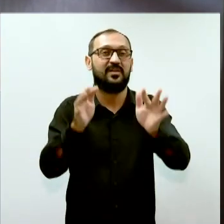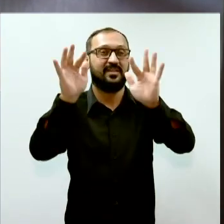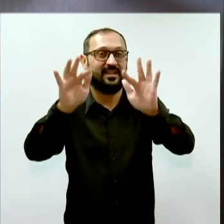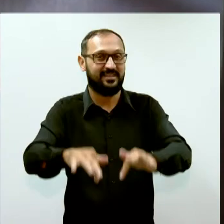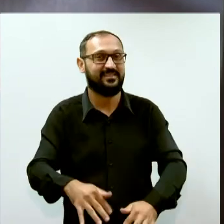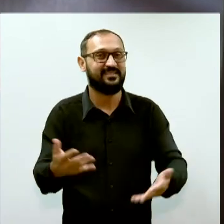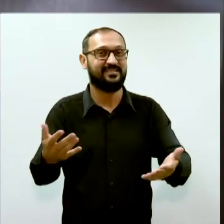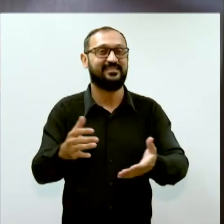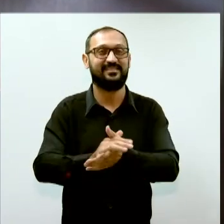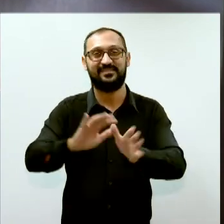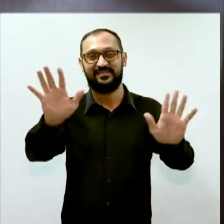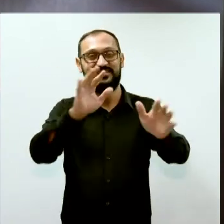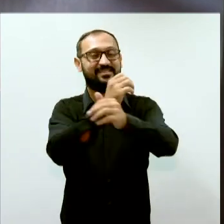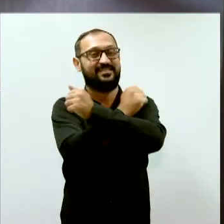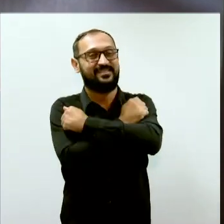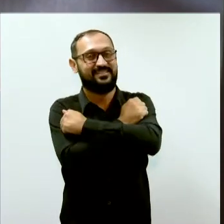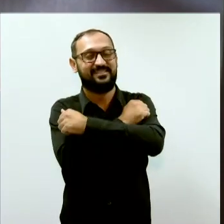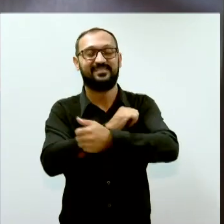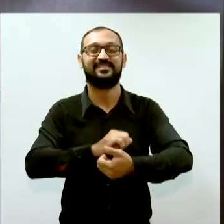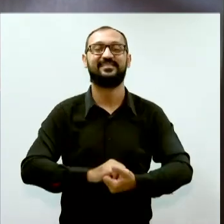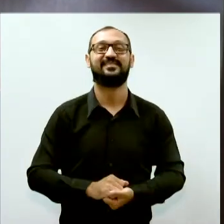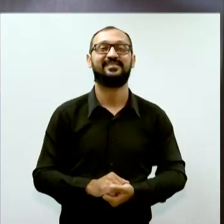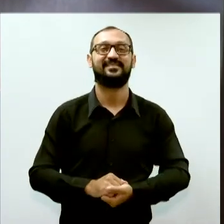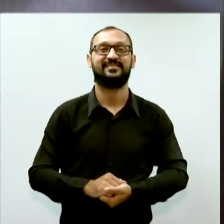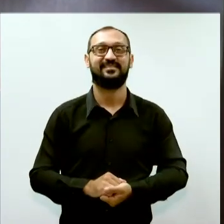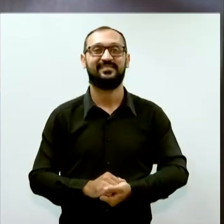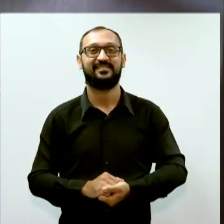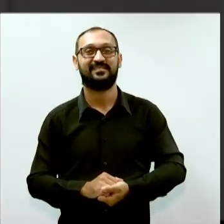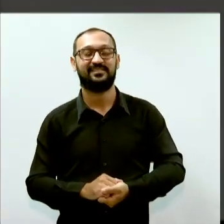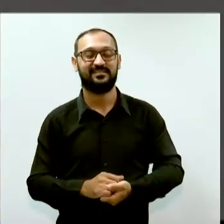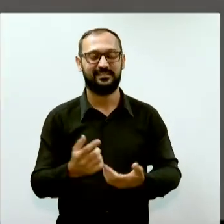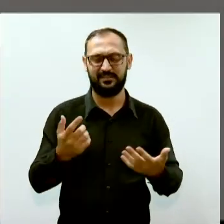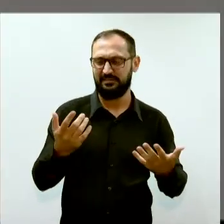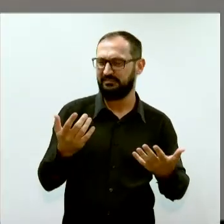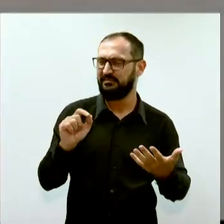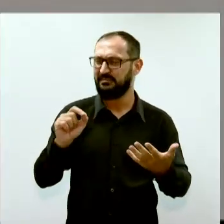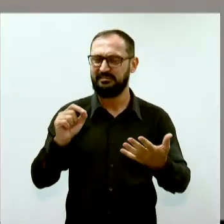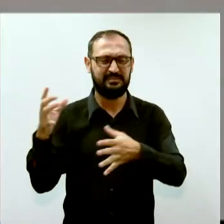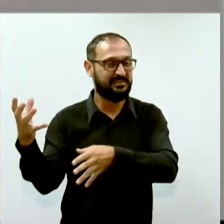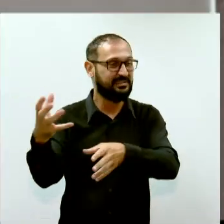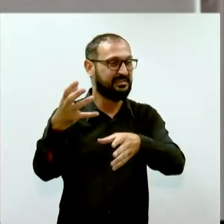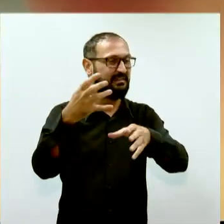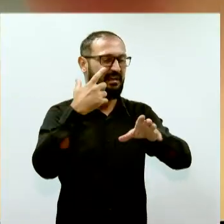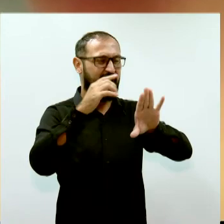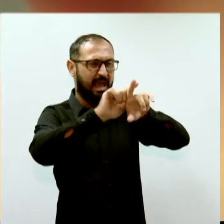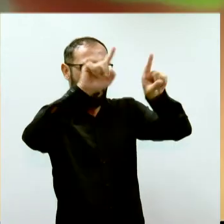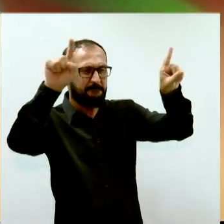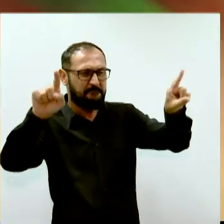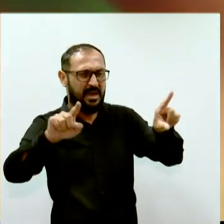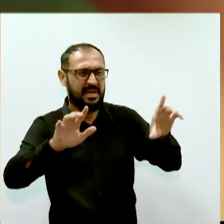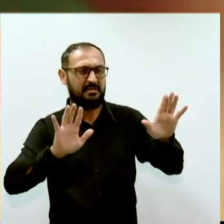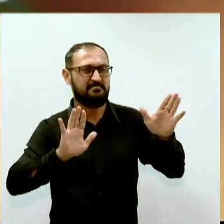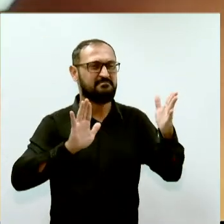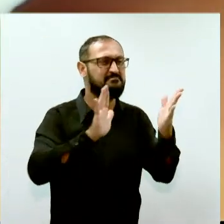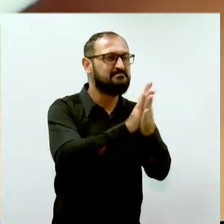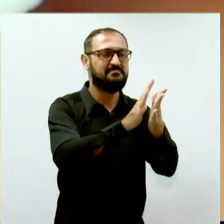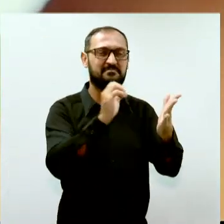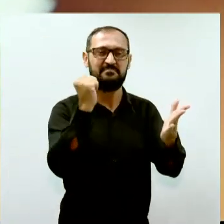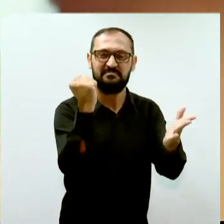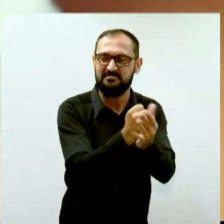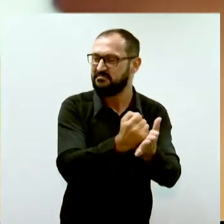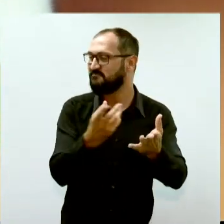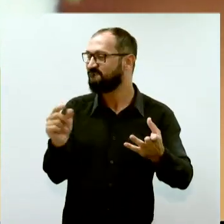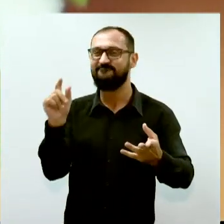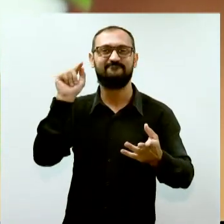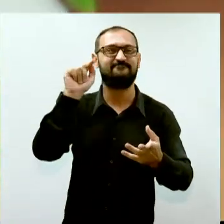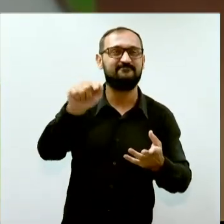eu encerro o programa de hoje. Grande abraço, até o próximo. A pegada suja na parede branca, a